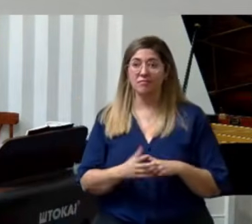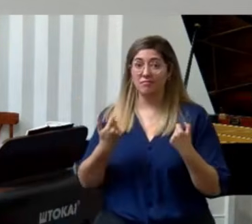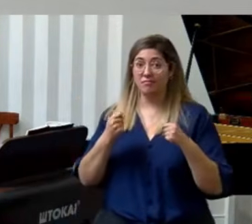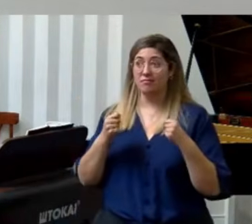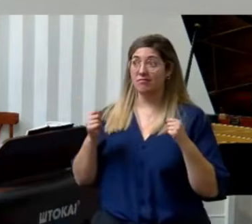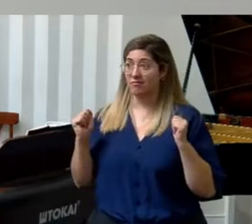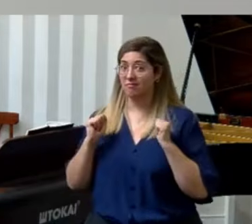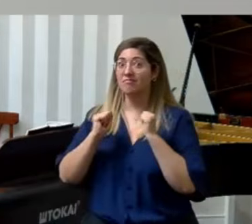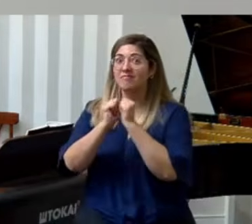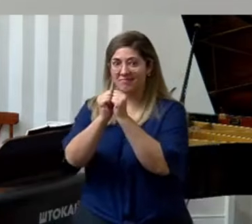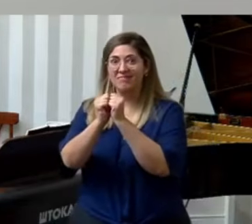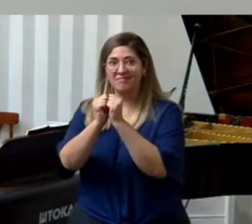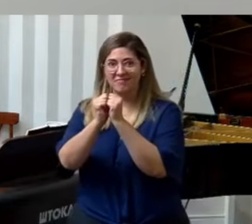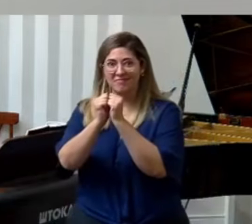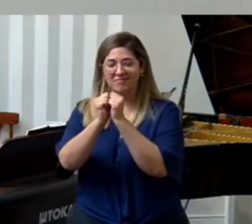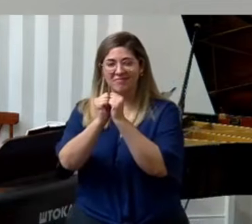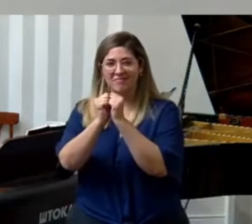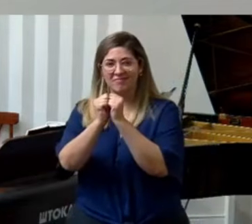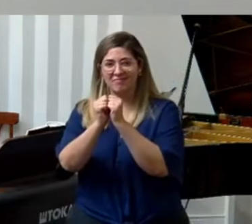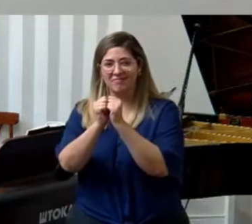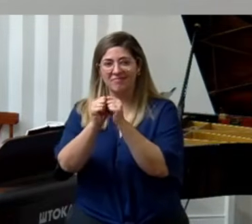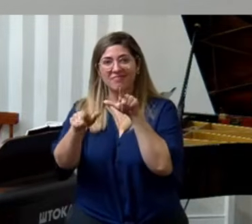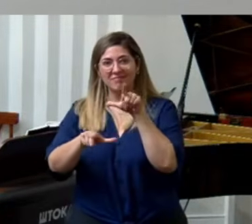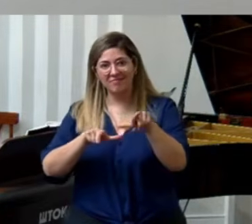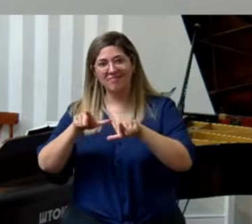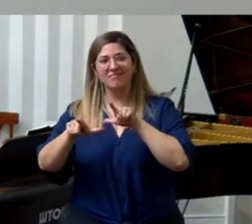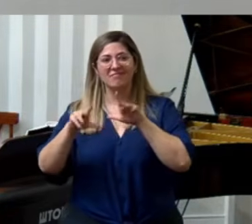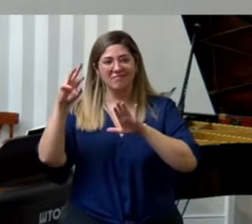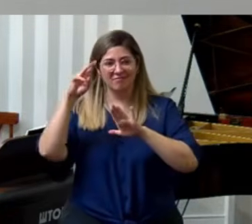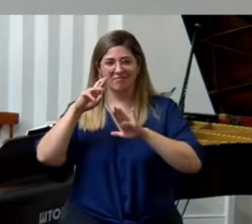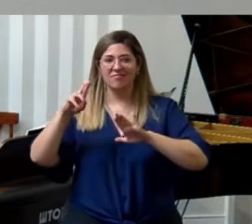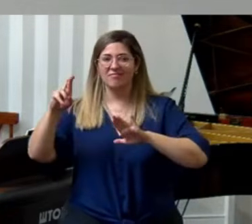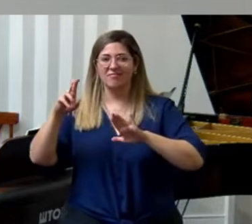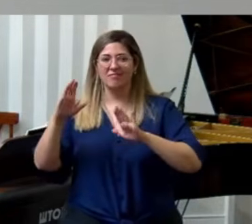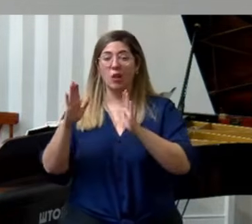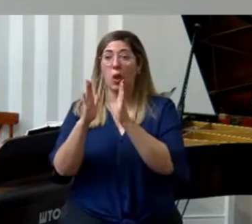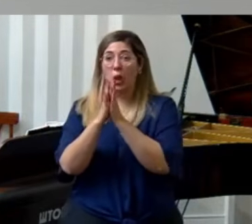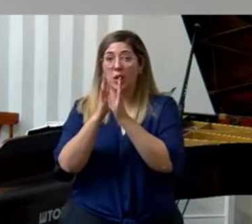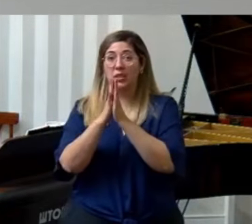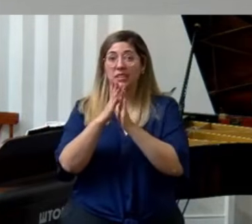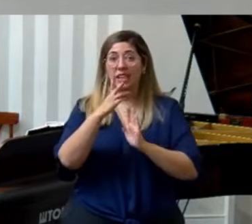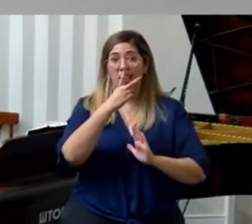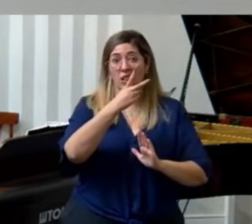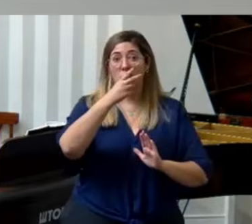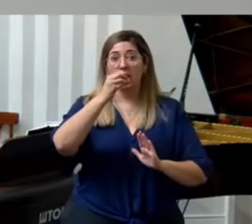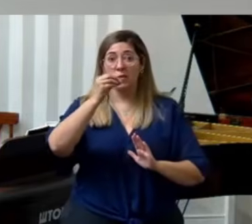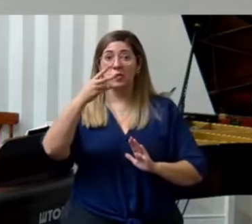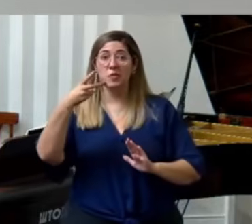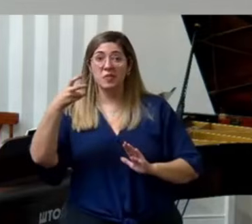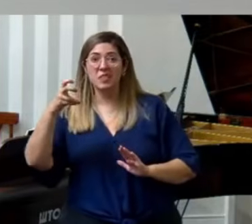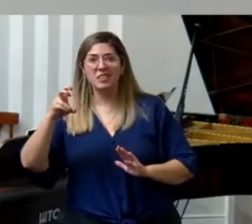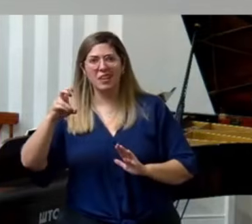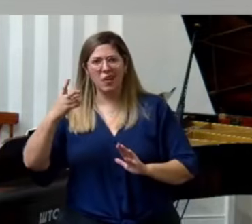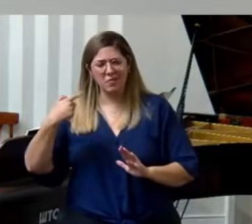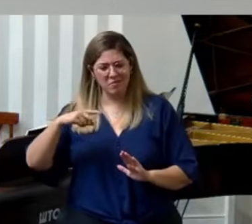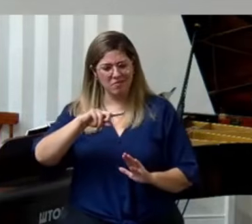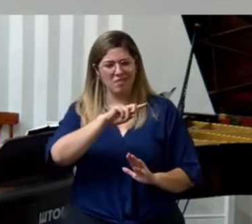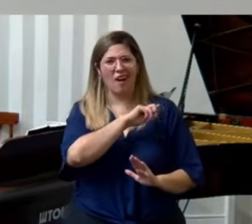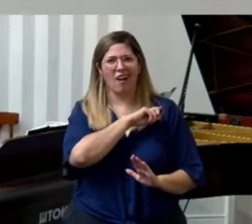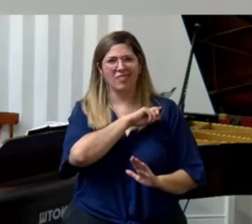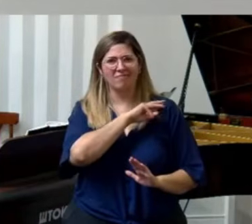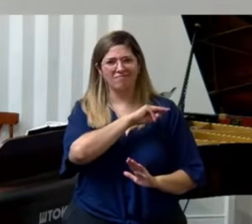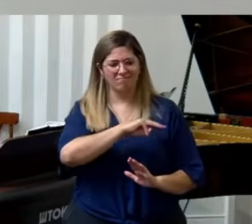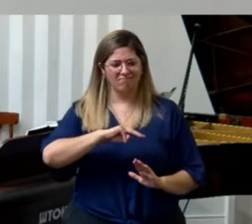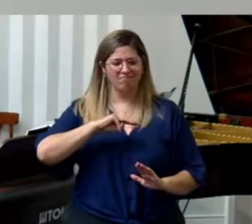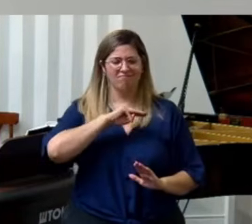envolva com este projeto. Esta é a minha oração para o ano de 2025. Que nós, Então, coloquemos,